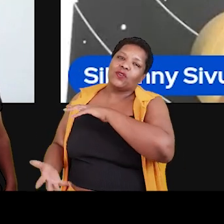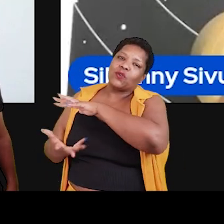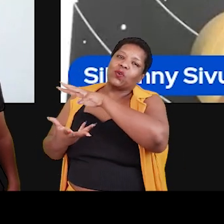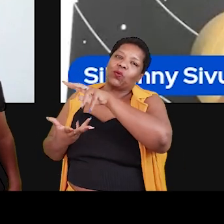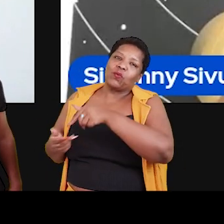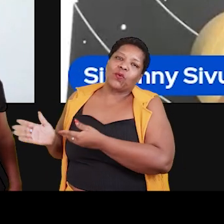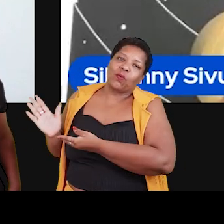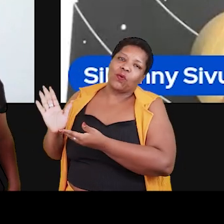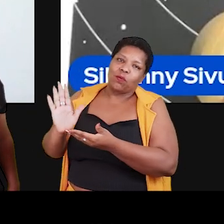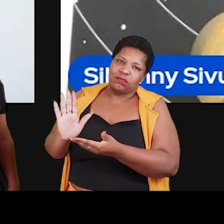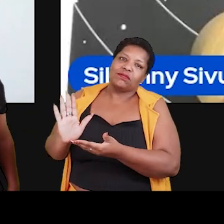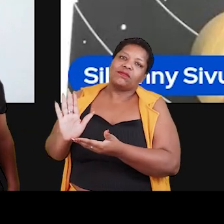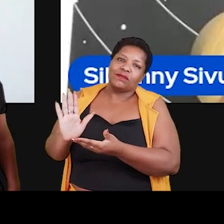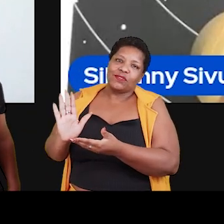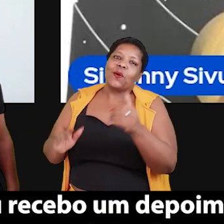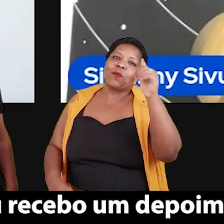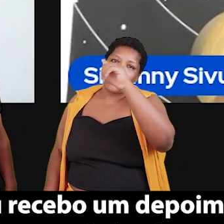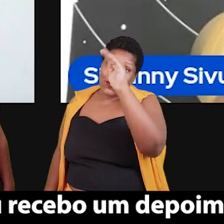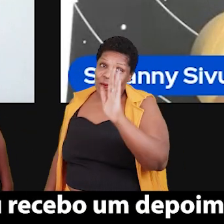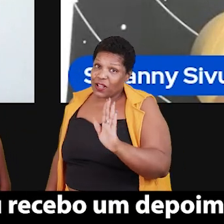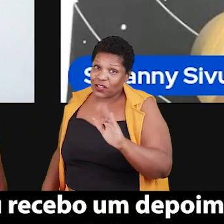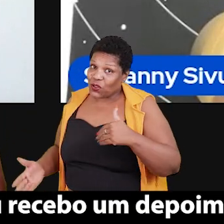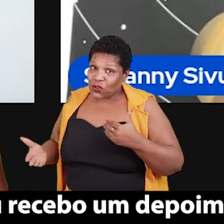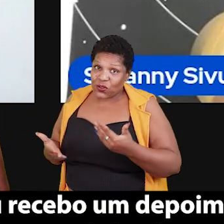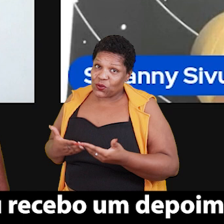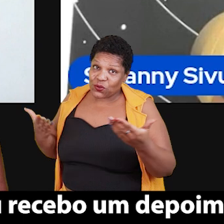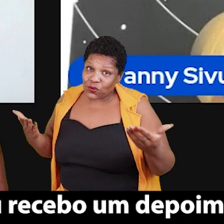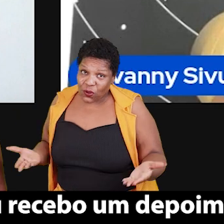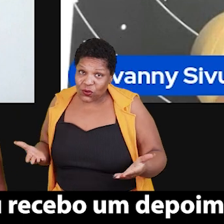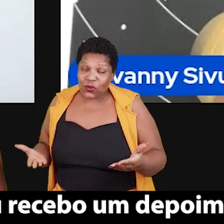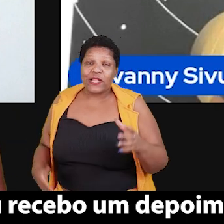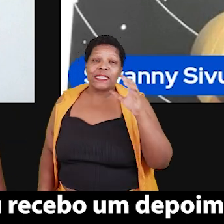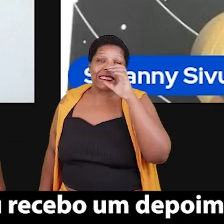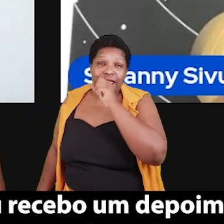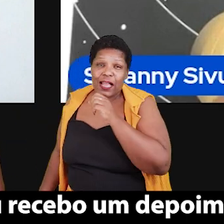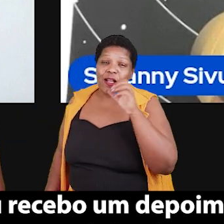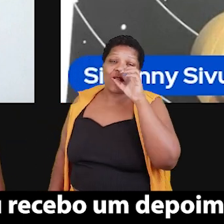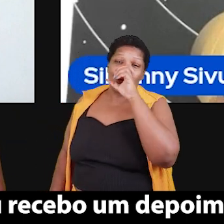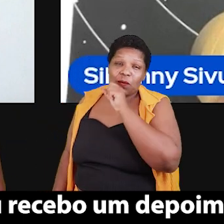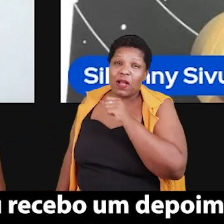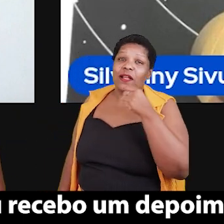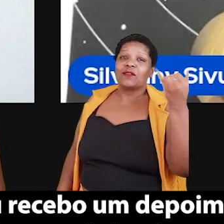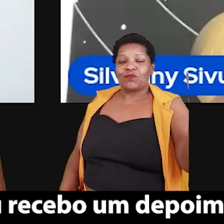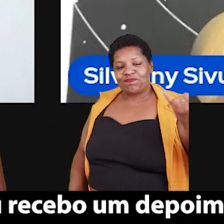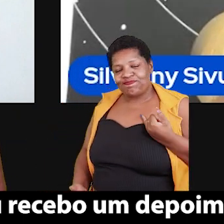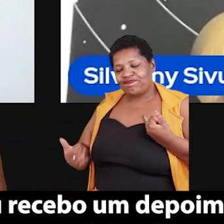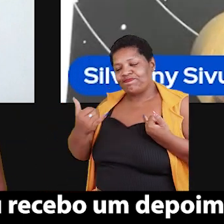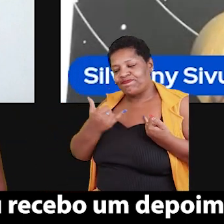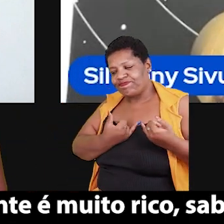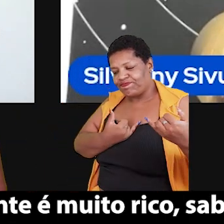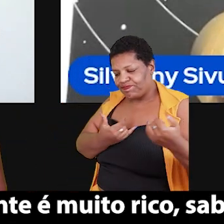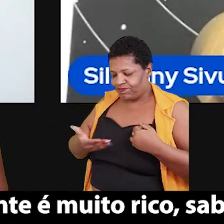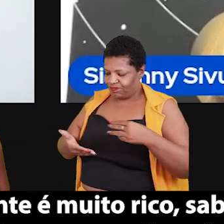mano. Assim, pro Brasil inteiro. Tanto é que todo sábado eu recebo o depoimento de alguém, que